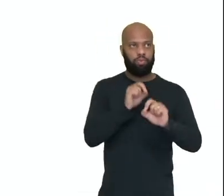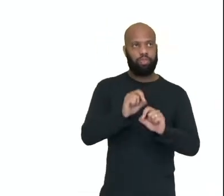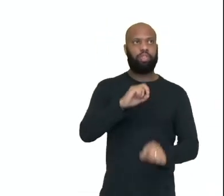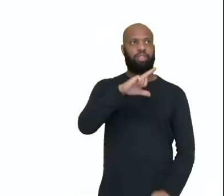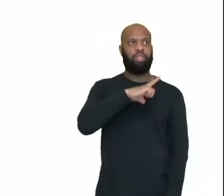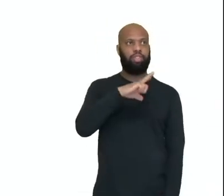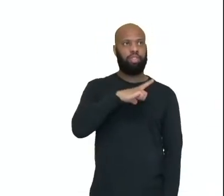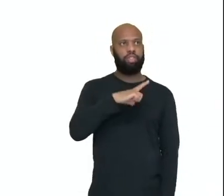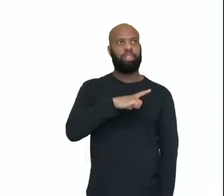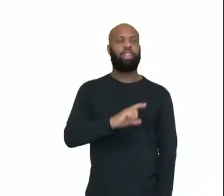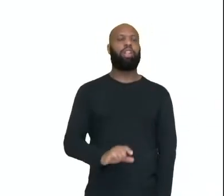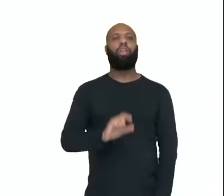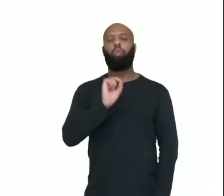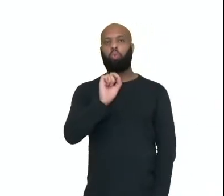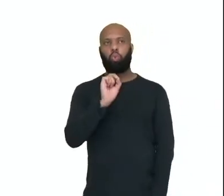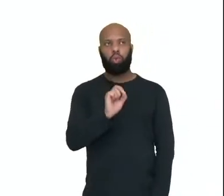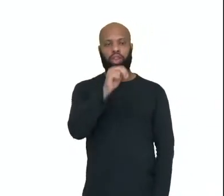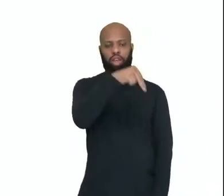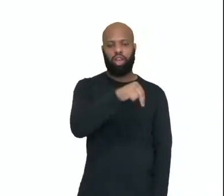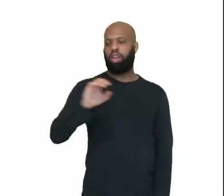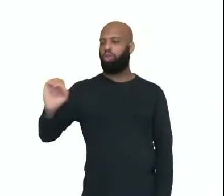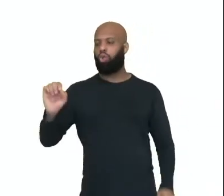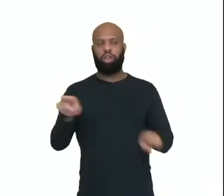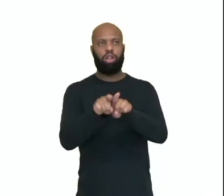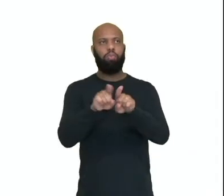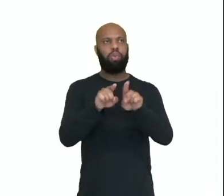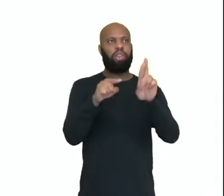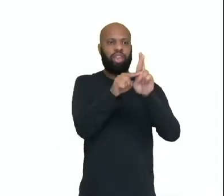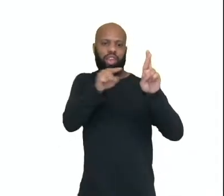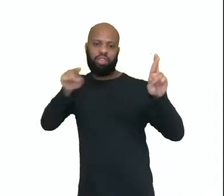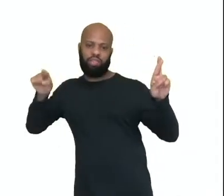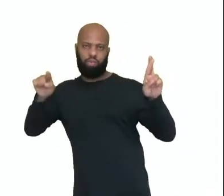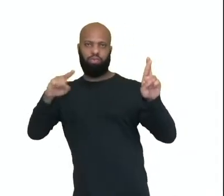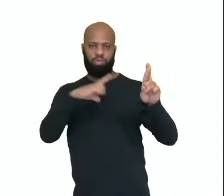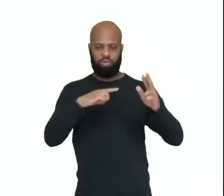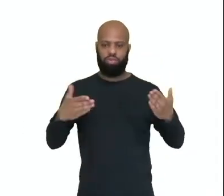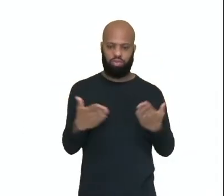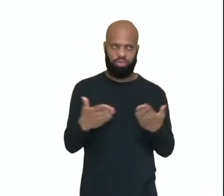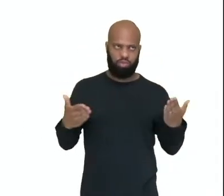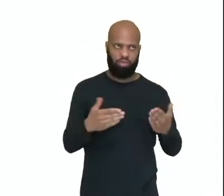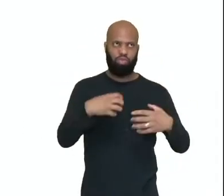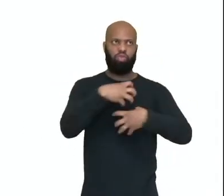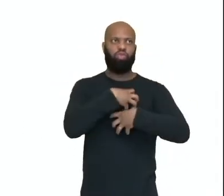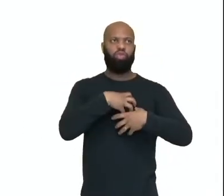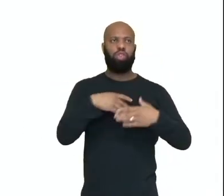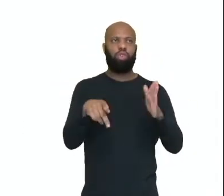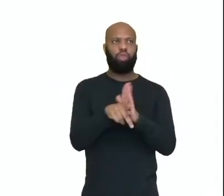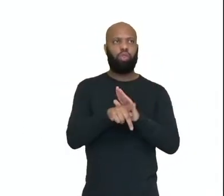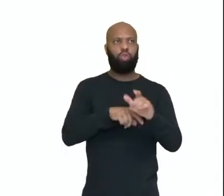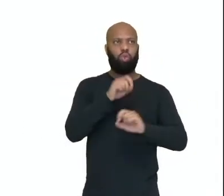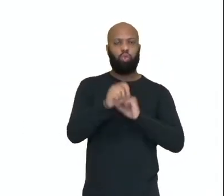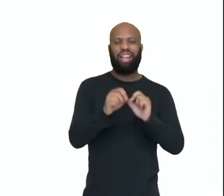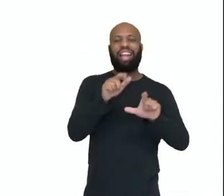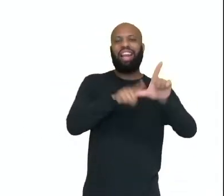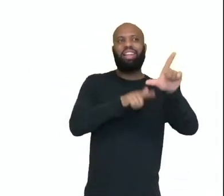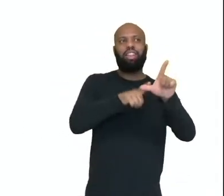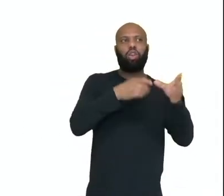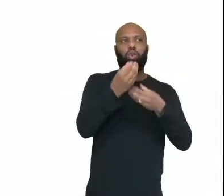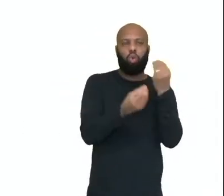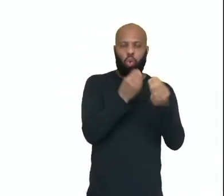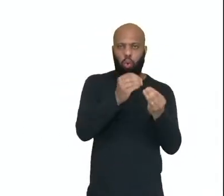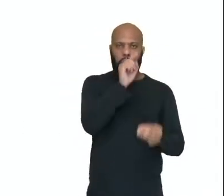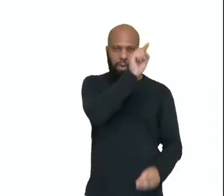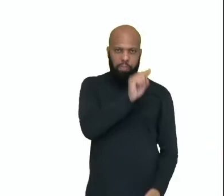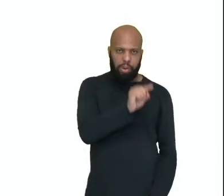e o oxigênio, por exemplo. Então, está mostrando uma reação aqui de um óxido de neutro. E a fórmula eletrônica do nosso monóxido de nitrogênio